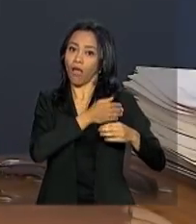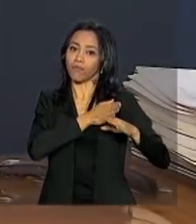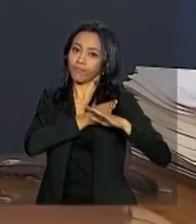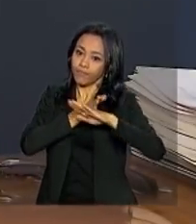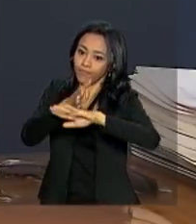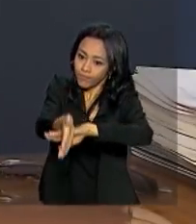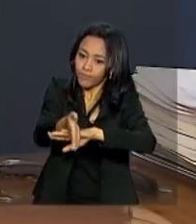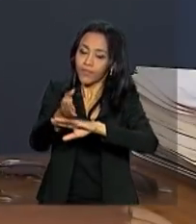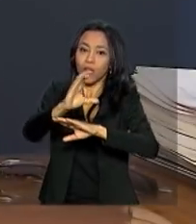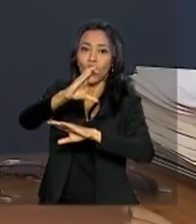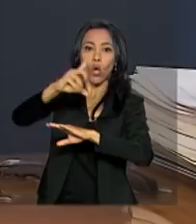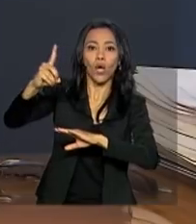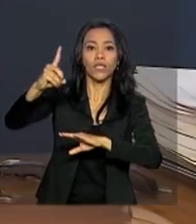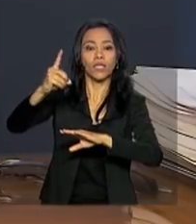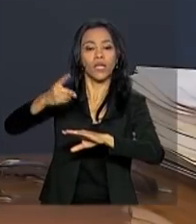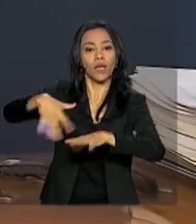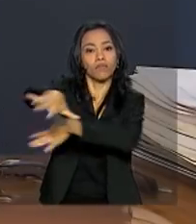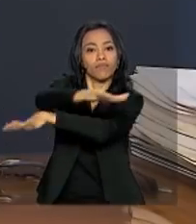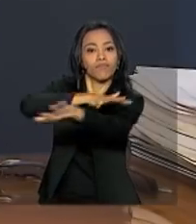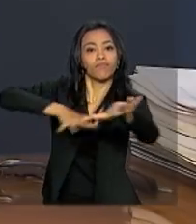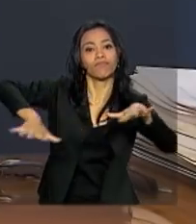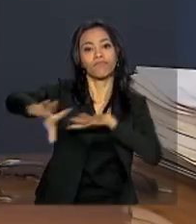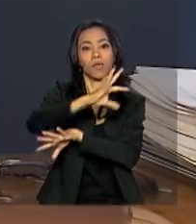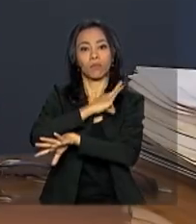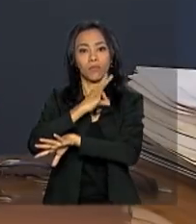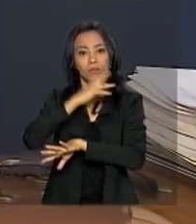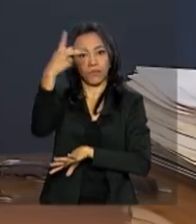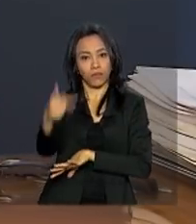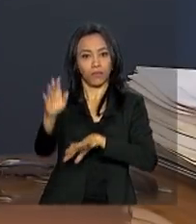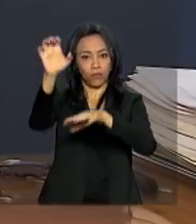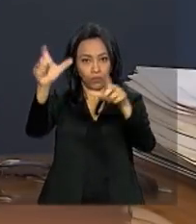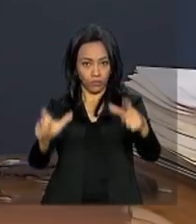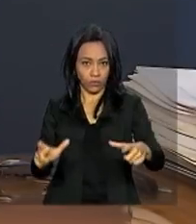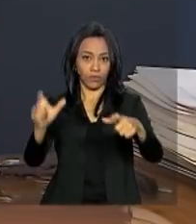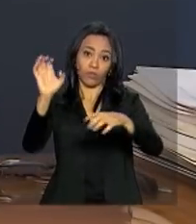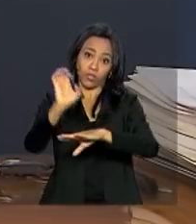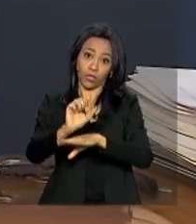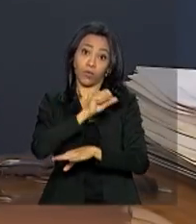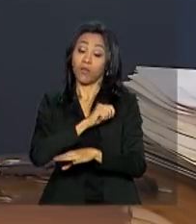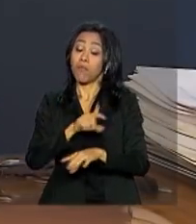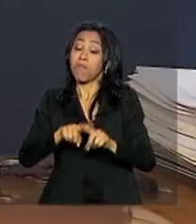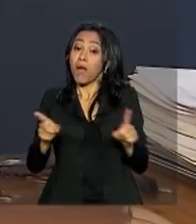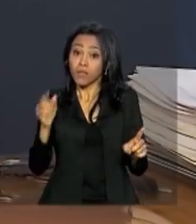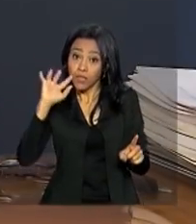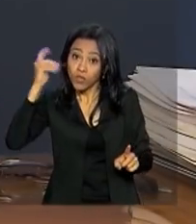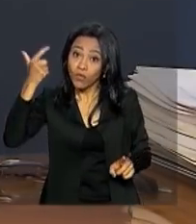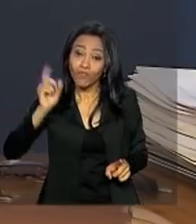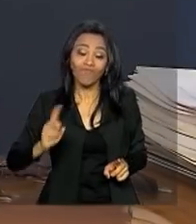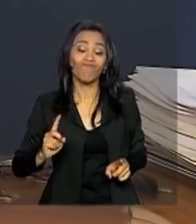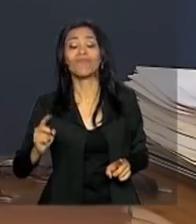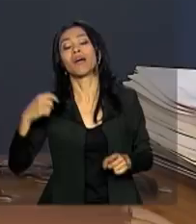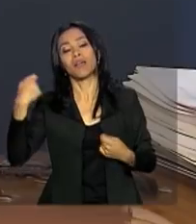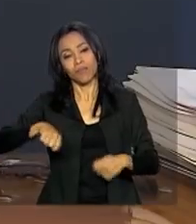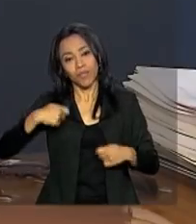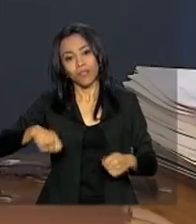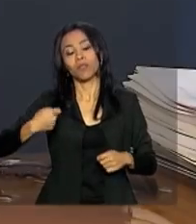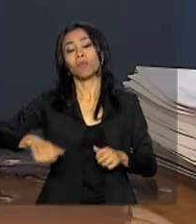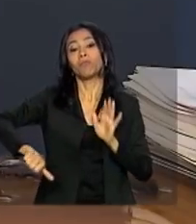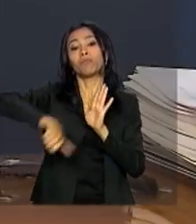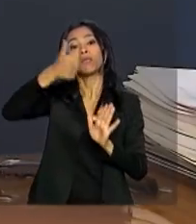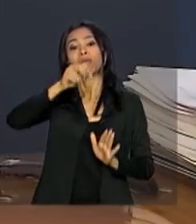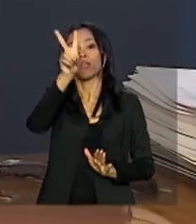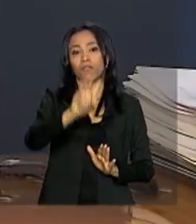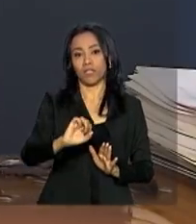integrar, coordenar as forças de segurança locais, mas isso mesmo assim não foi suficiente. Então teve que se lançar a mão pela primeira